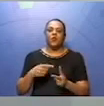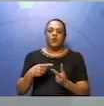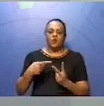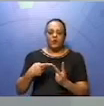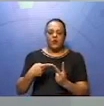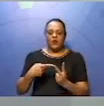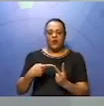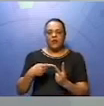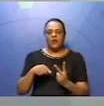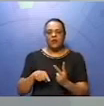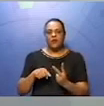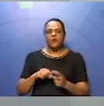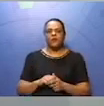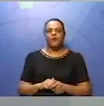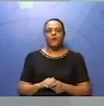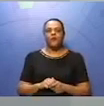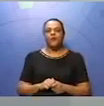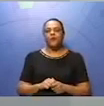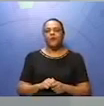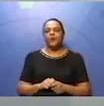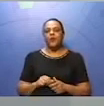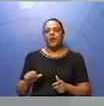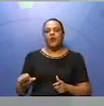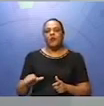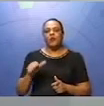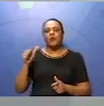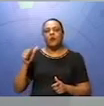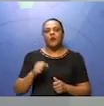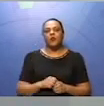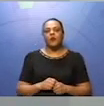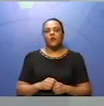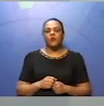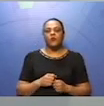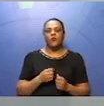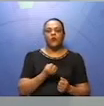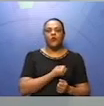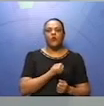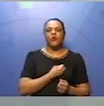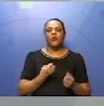Primeiro momento, com índices iguais.